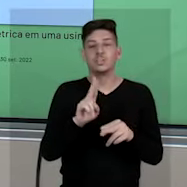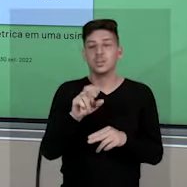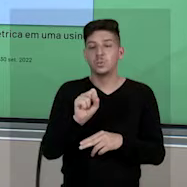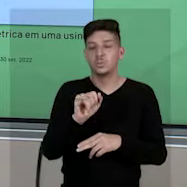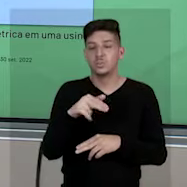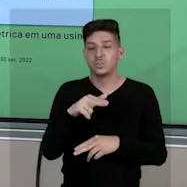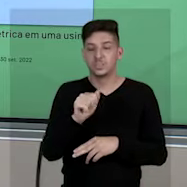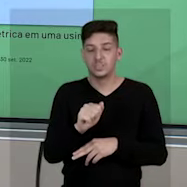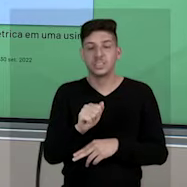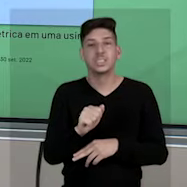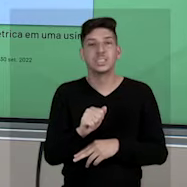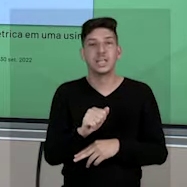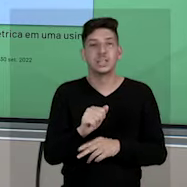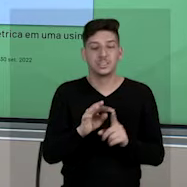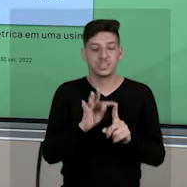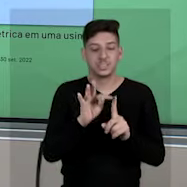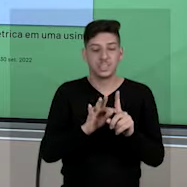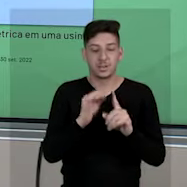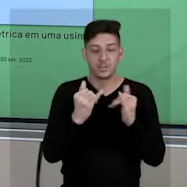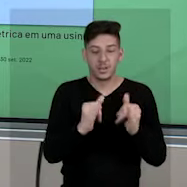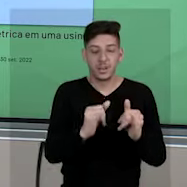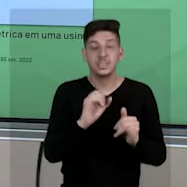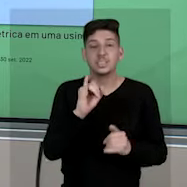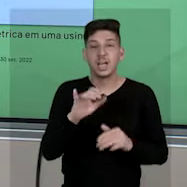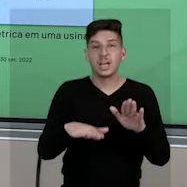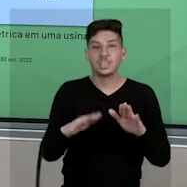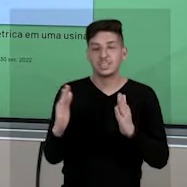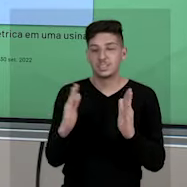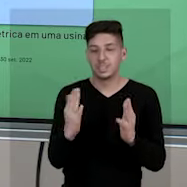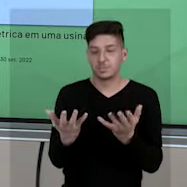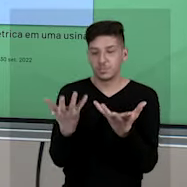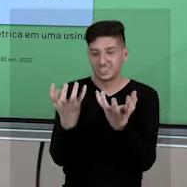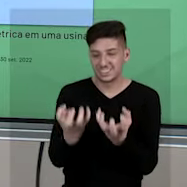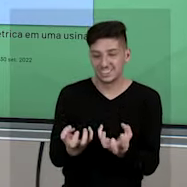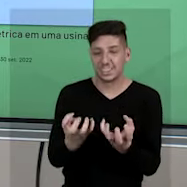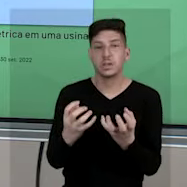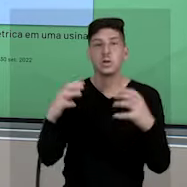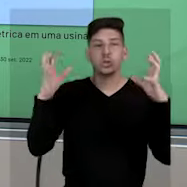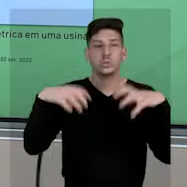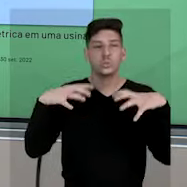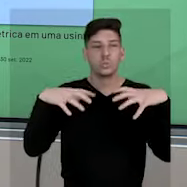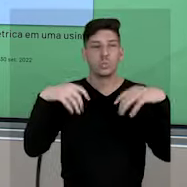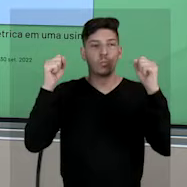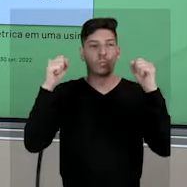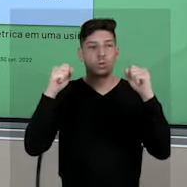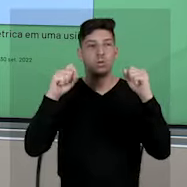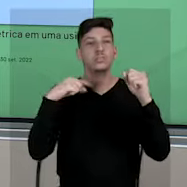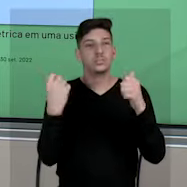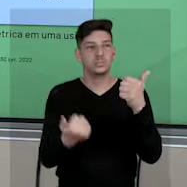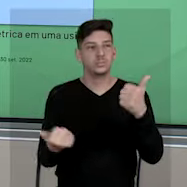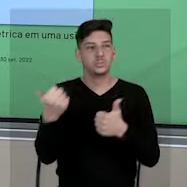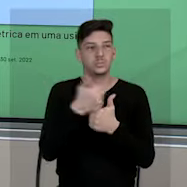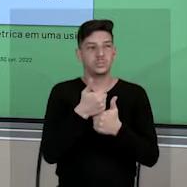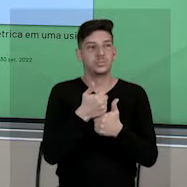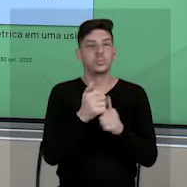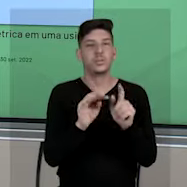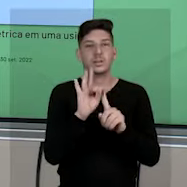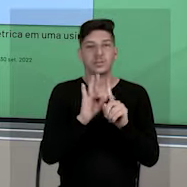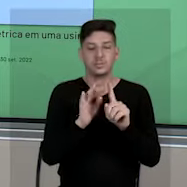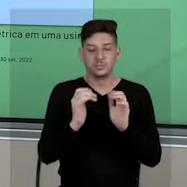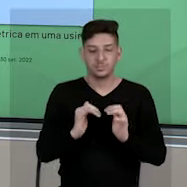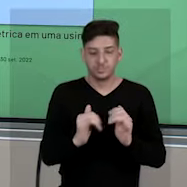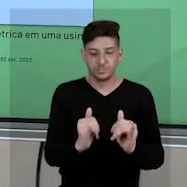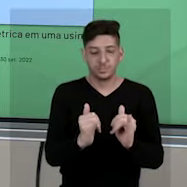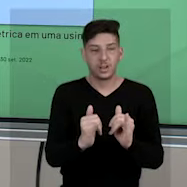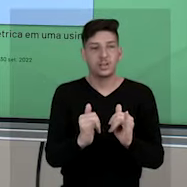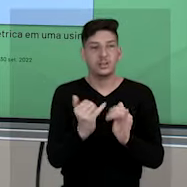tem aqueles períodos de seca, que tem pouca chuva, muitas vezes no Brasil a gente recorre à produção termoelétrica, a um aumento